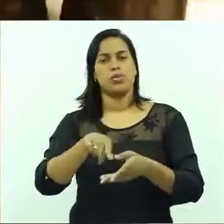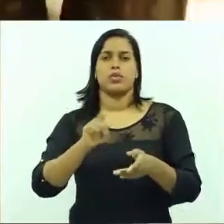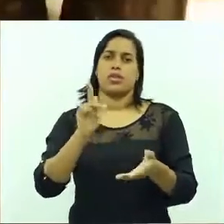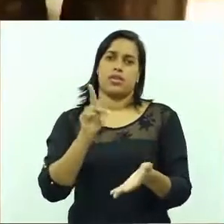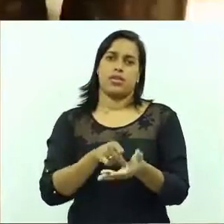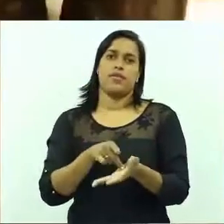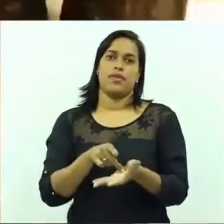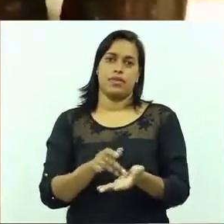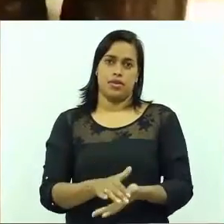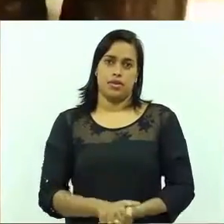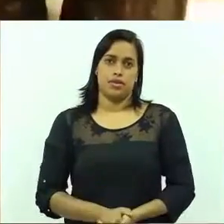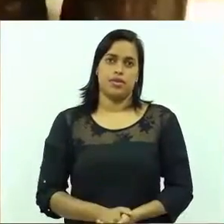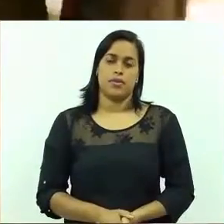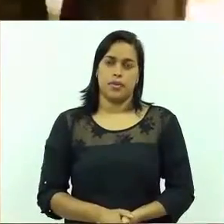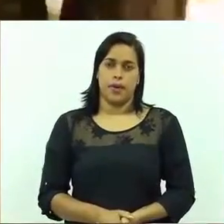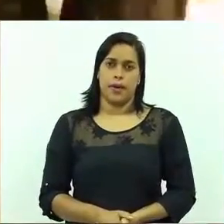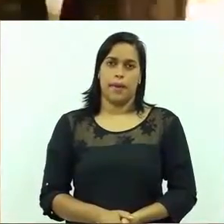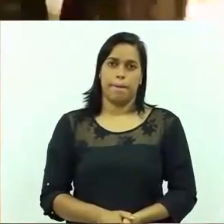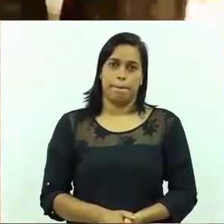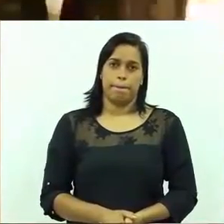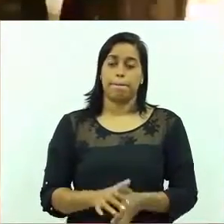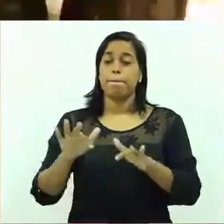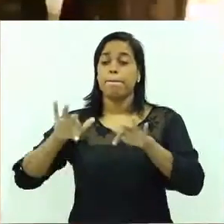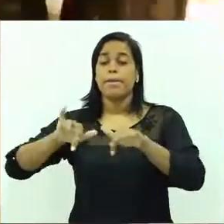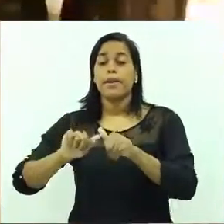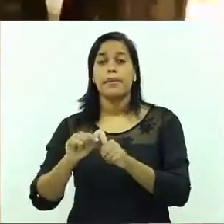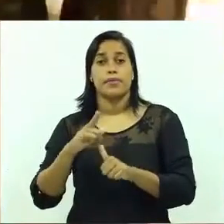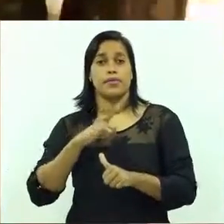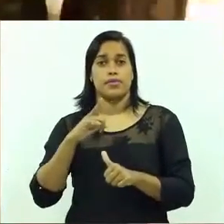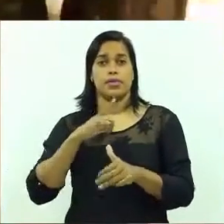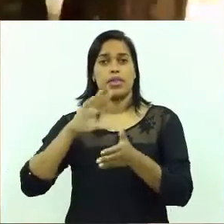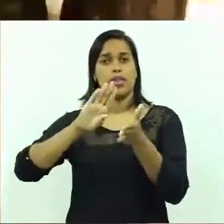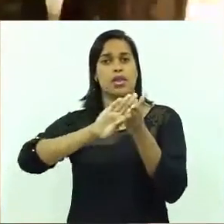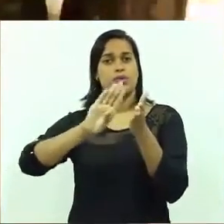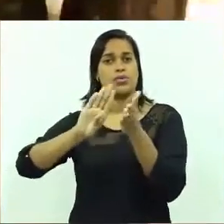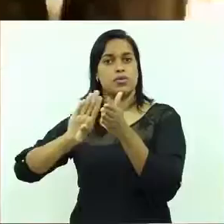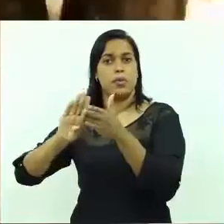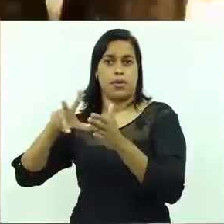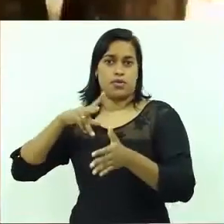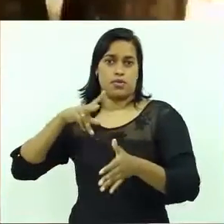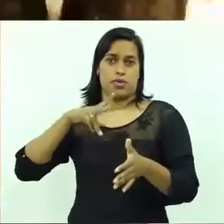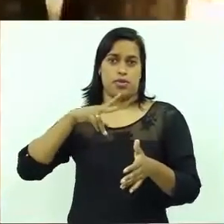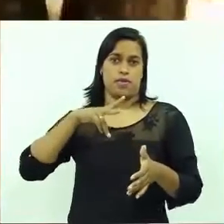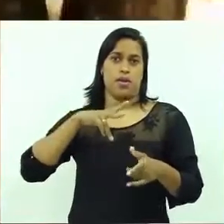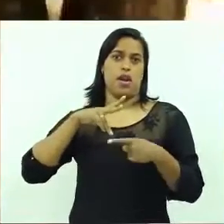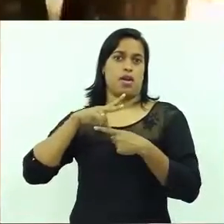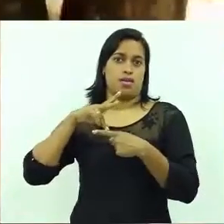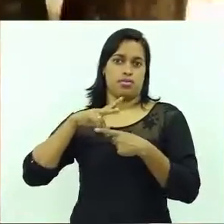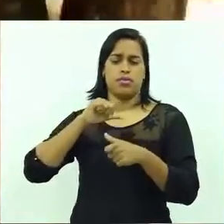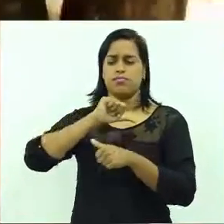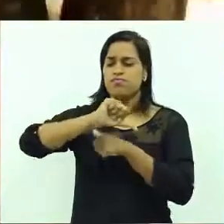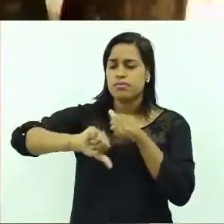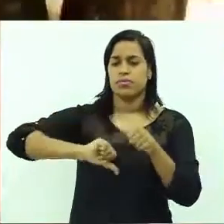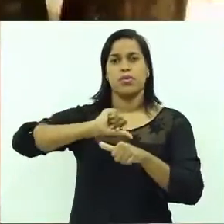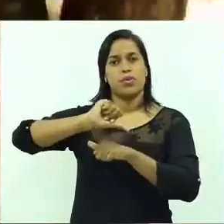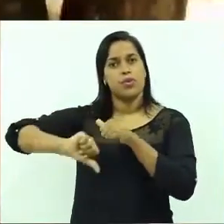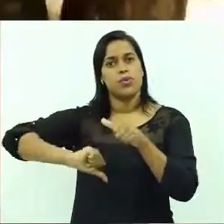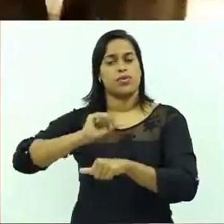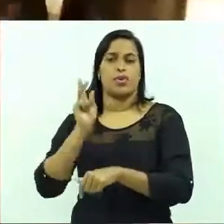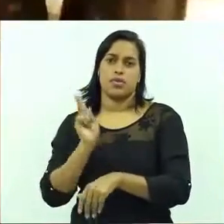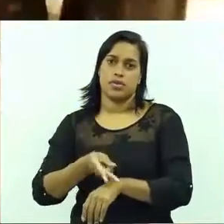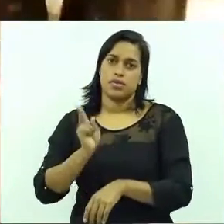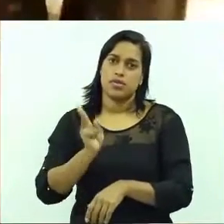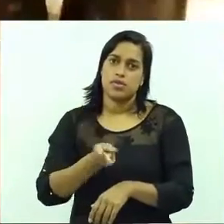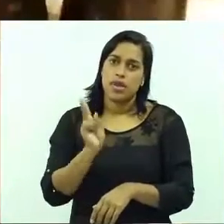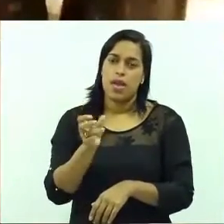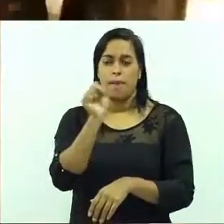Econômica Federal. E por fim, a gente tem os bancos privados, tá? Esses mudam muito a cada momento, a